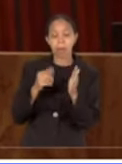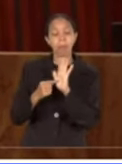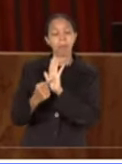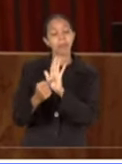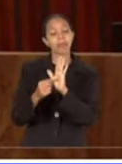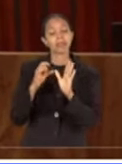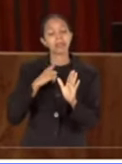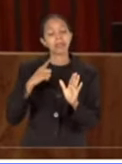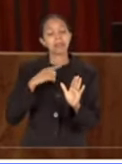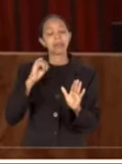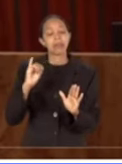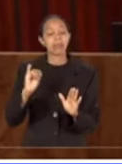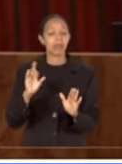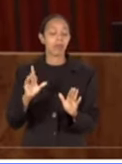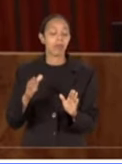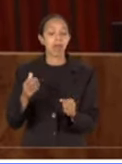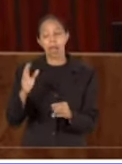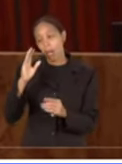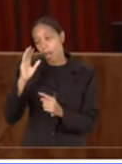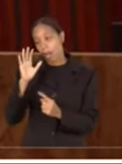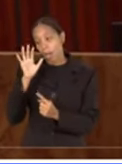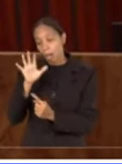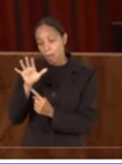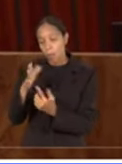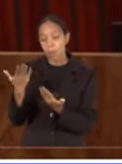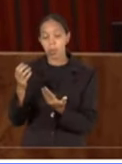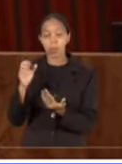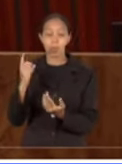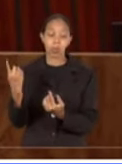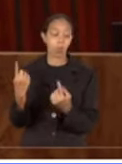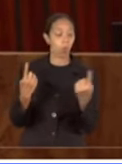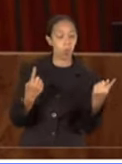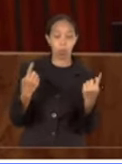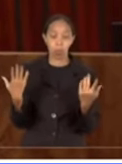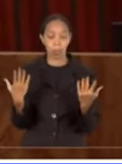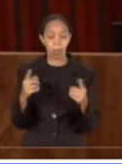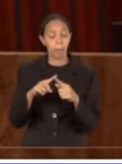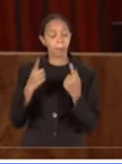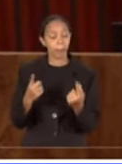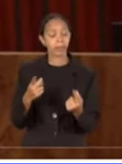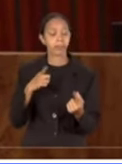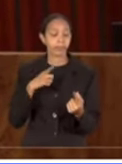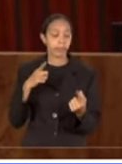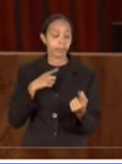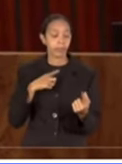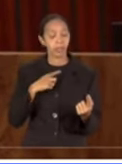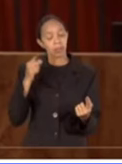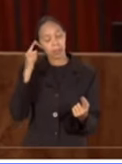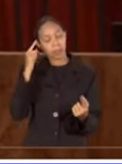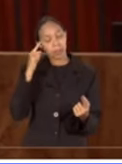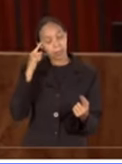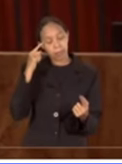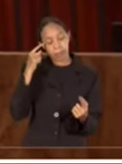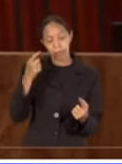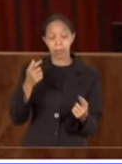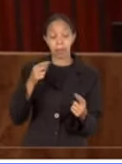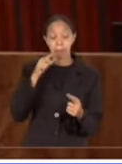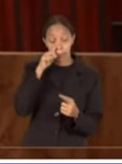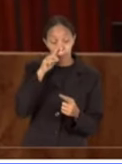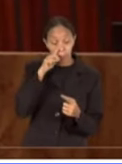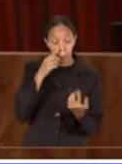se houve tal abuso de um em relação ao outro. Mas sustenta que esse raciocínio é perigoso, pois,